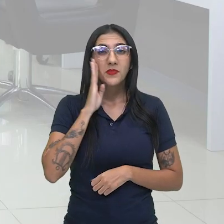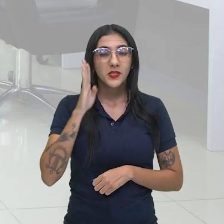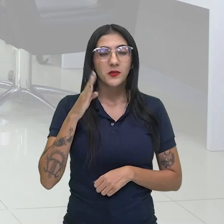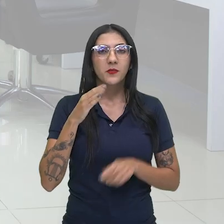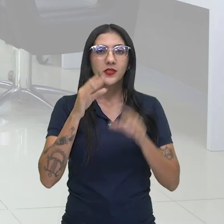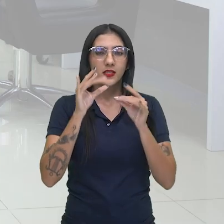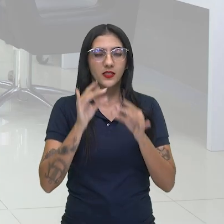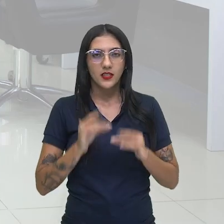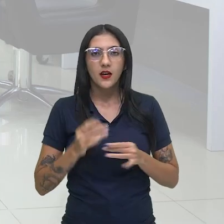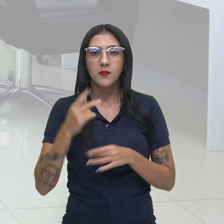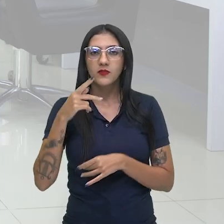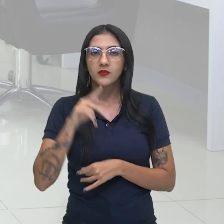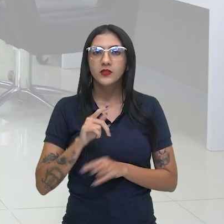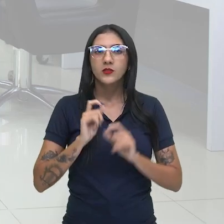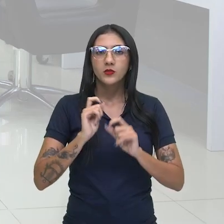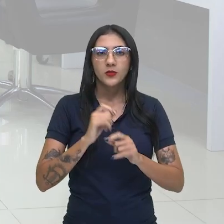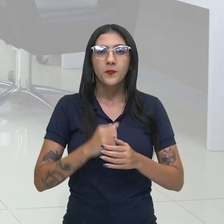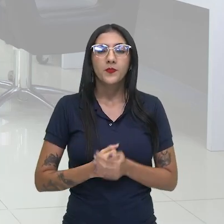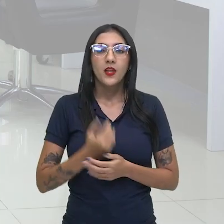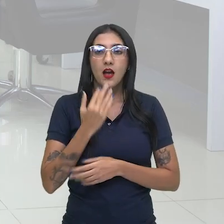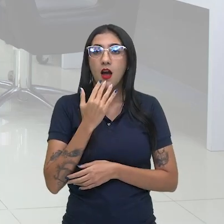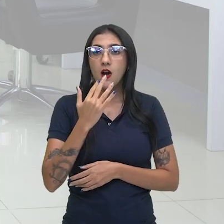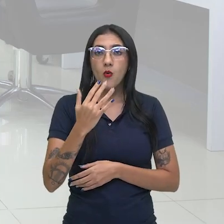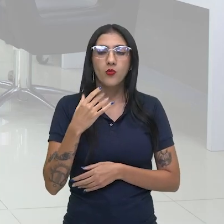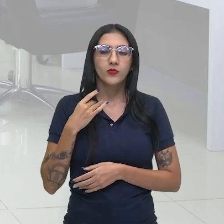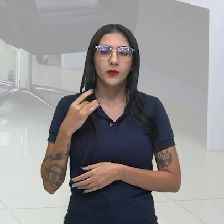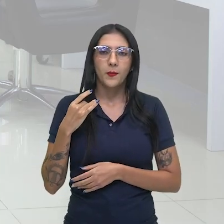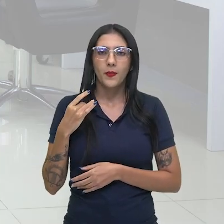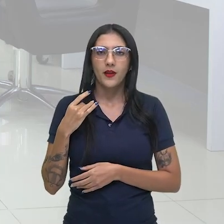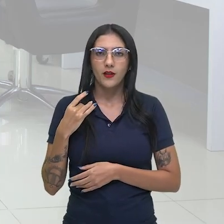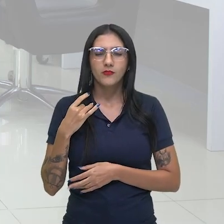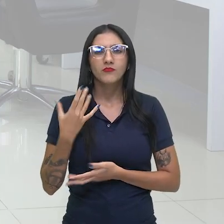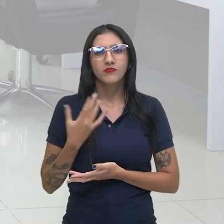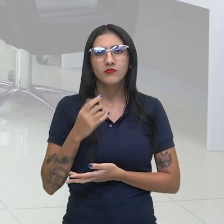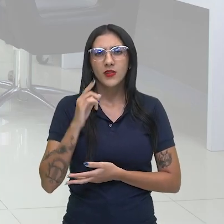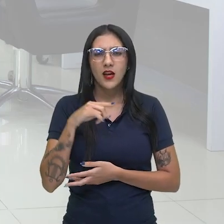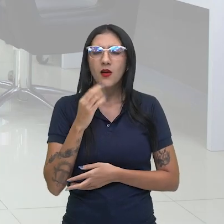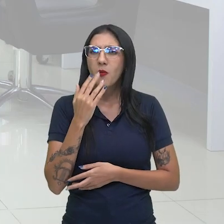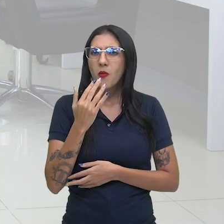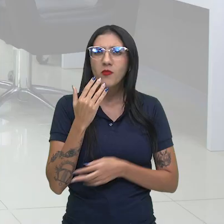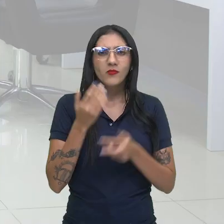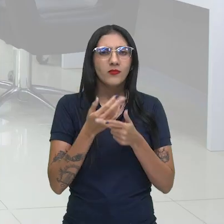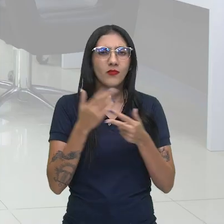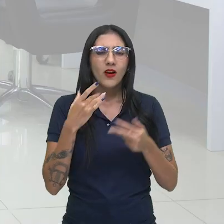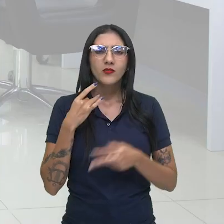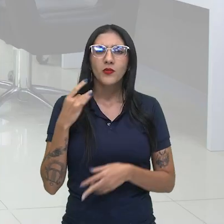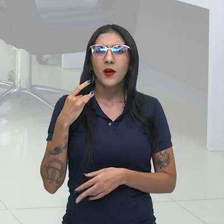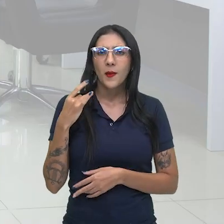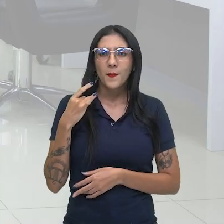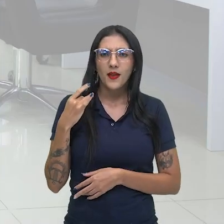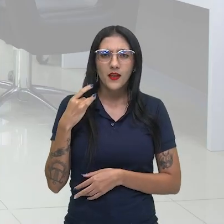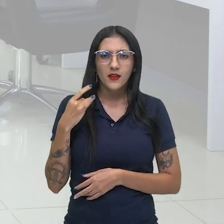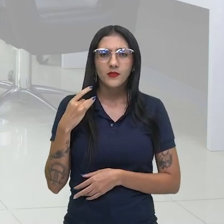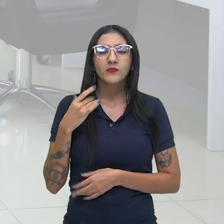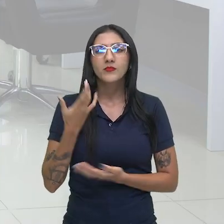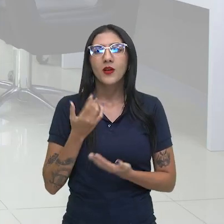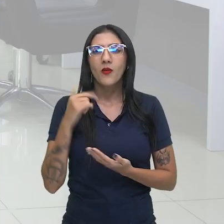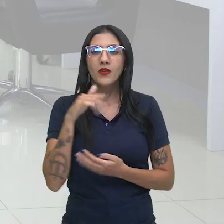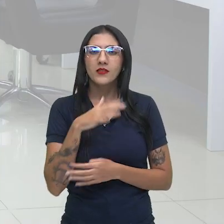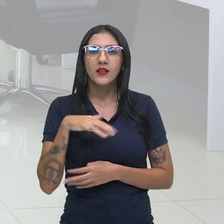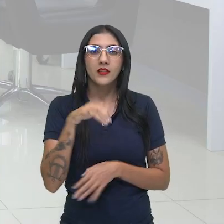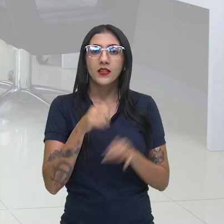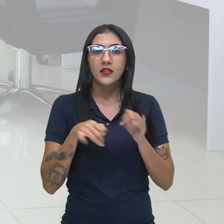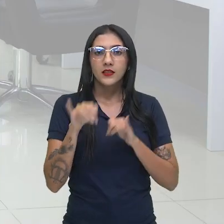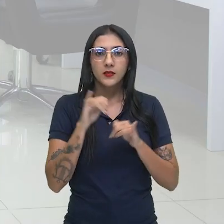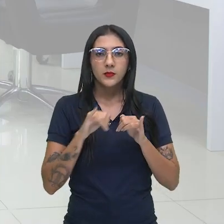falar é sobre a cor do cabelo. É a pintura, né? Eu quero falar dessa parte da química